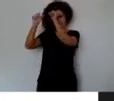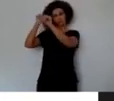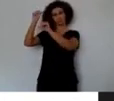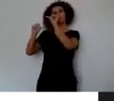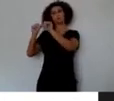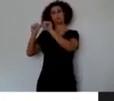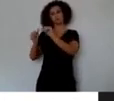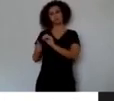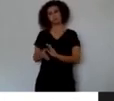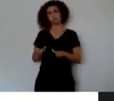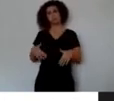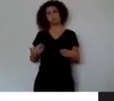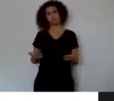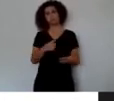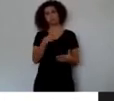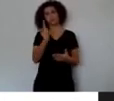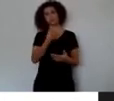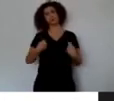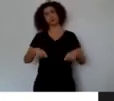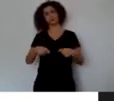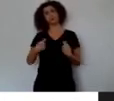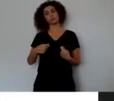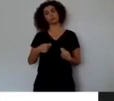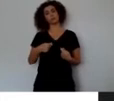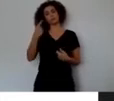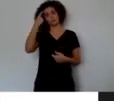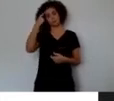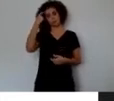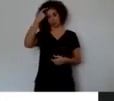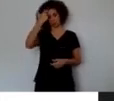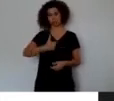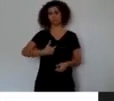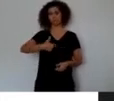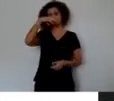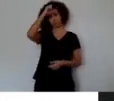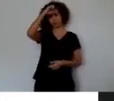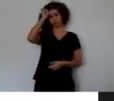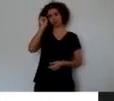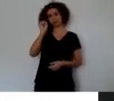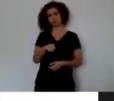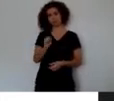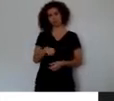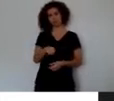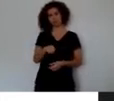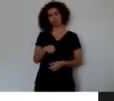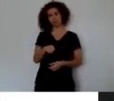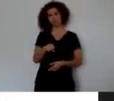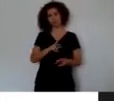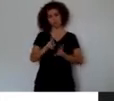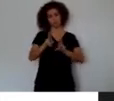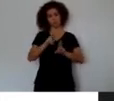Então é necessário que a gente se coloque ativamente como aprendiz nessa desconstrução e reconstrução das relações,